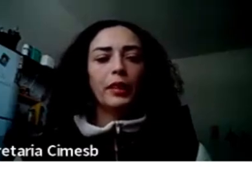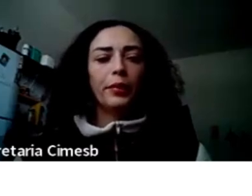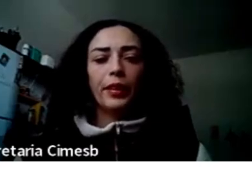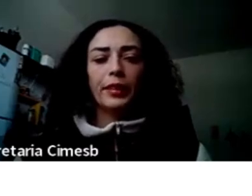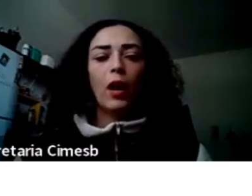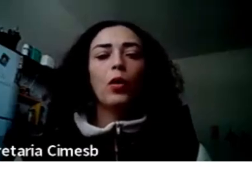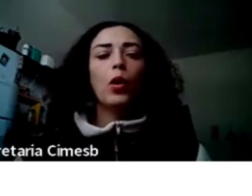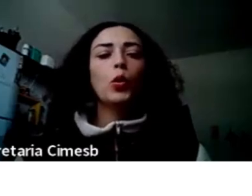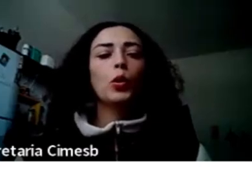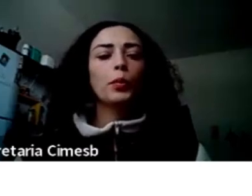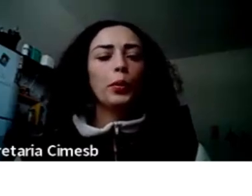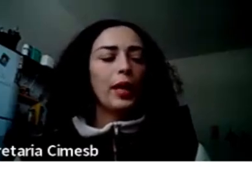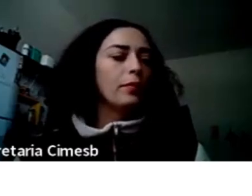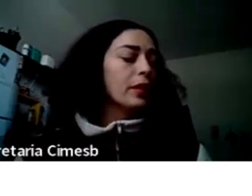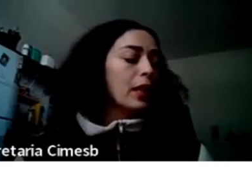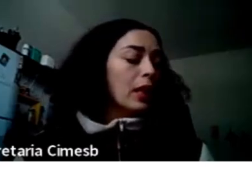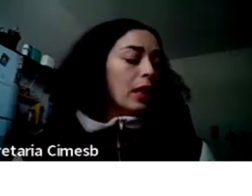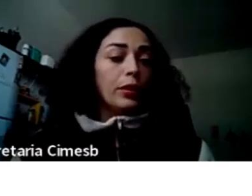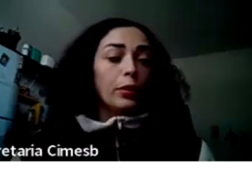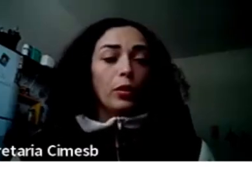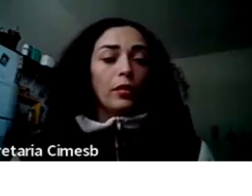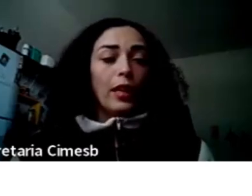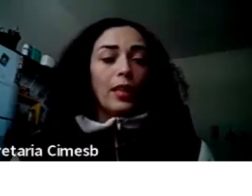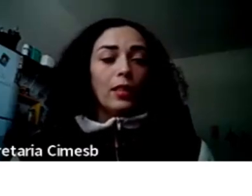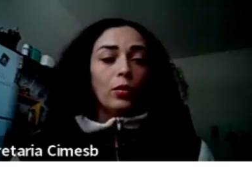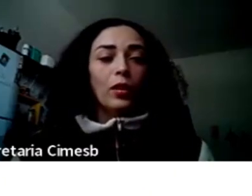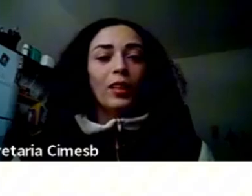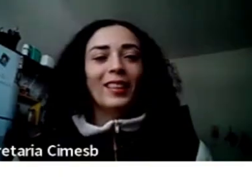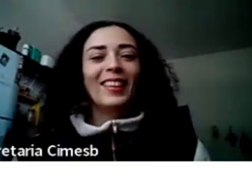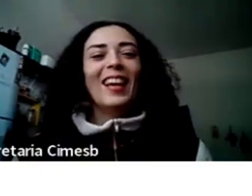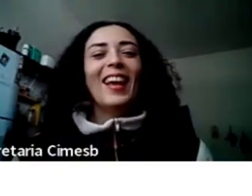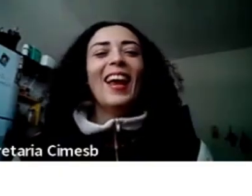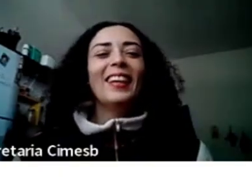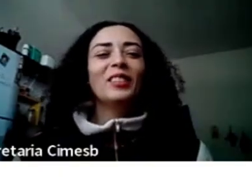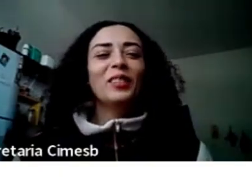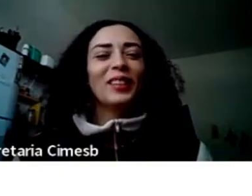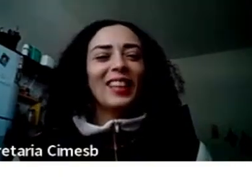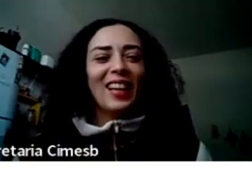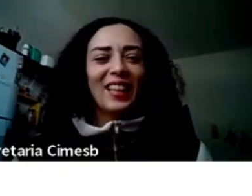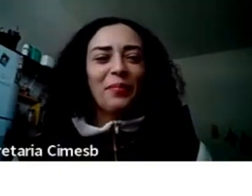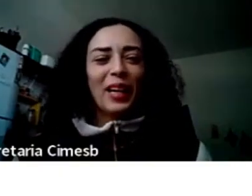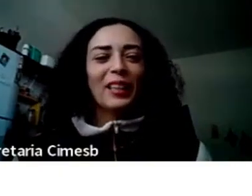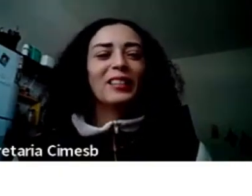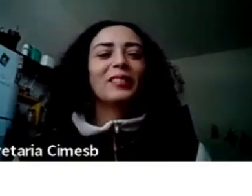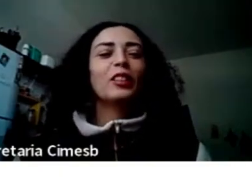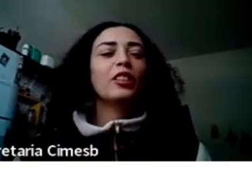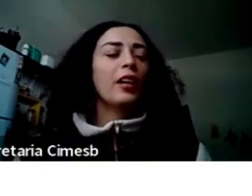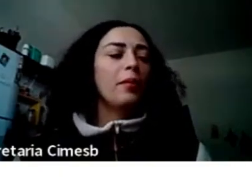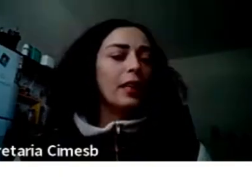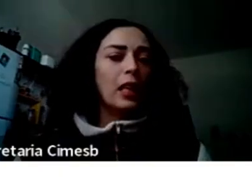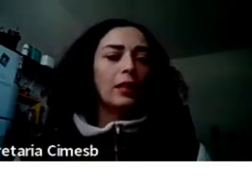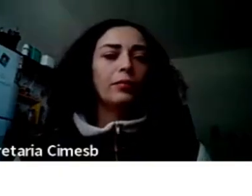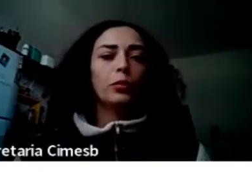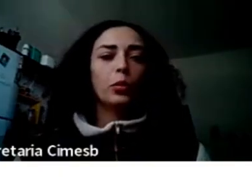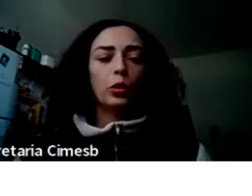orientação e expressão facial ou corporal. Professora, o que é isso? É a estrutura da Libras. A gente